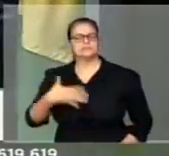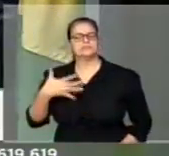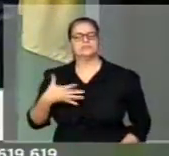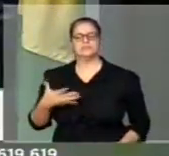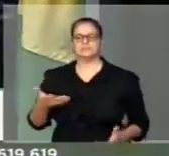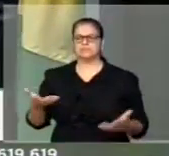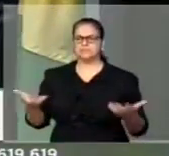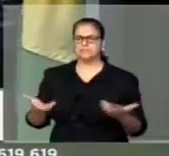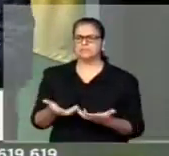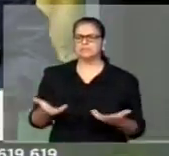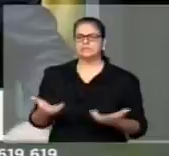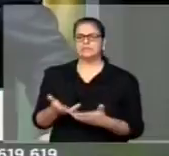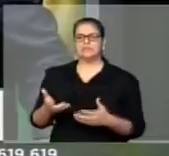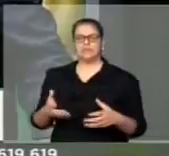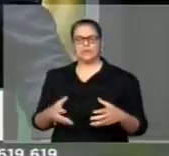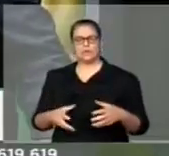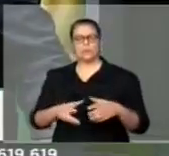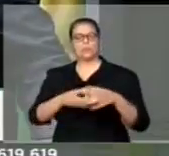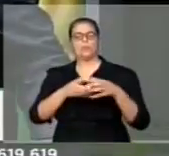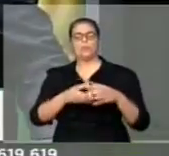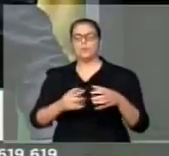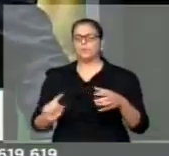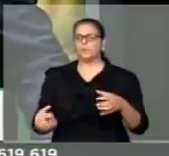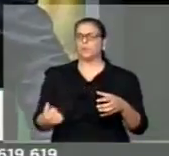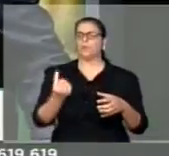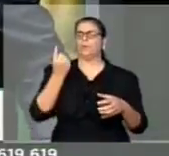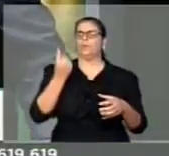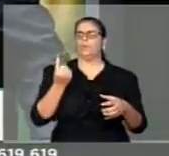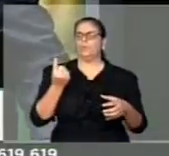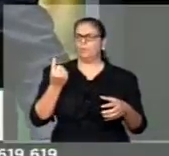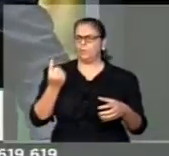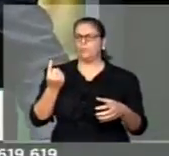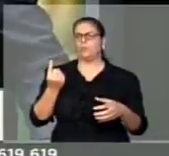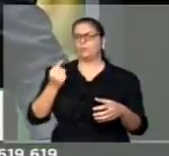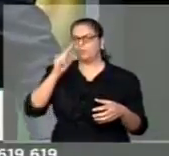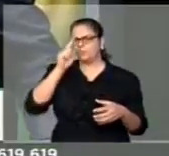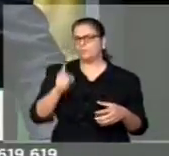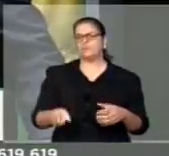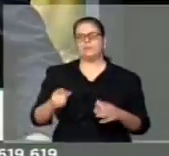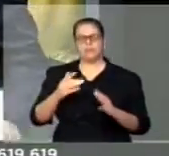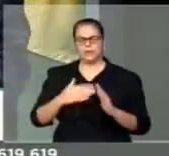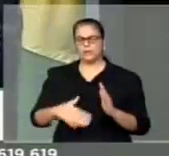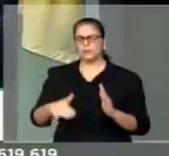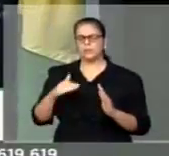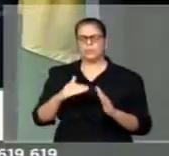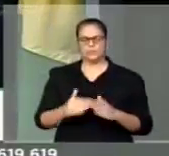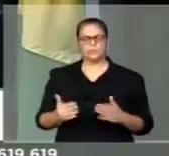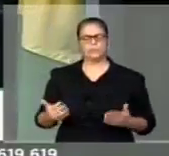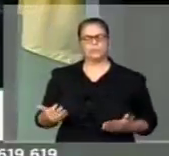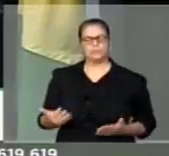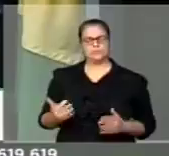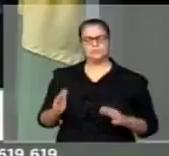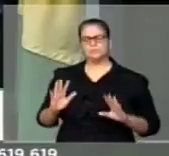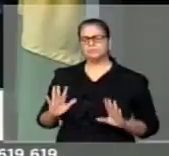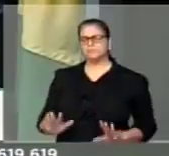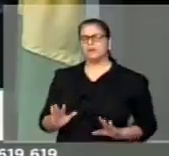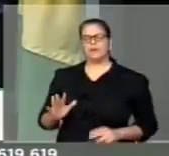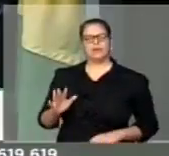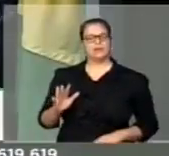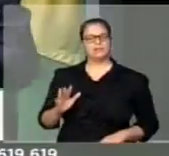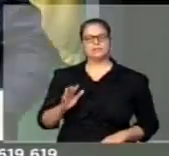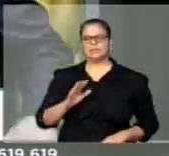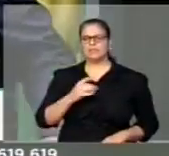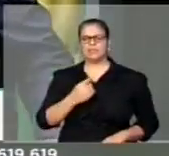hegemonia política de um partido político único e exclusivo na direção do país e que não tinha a